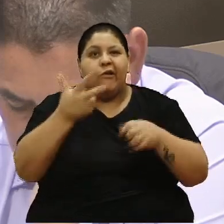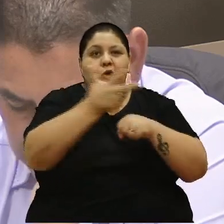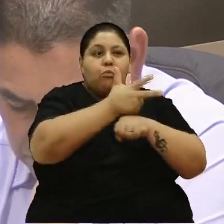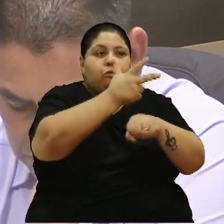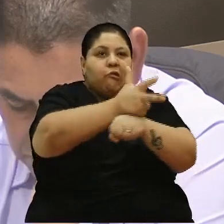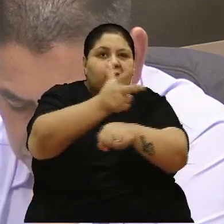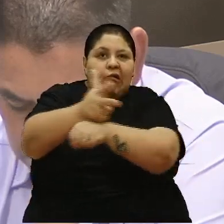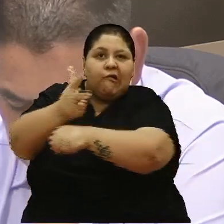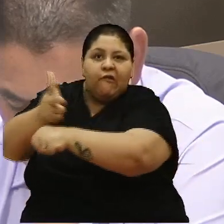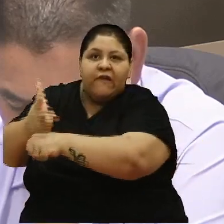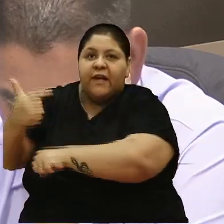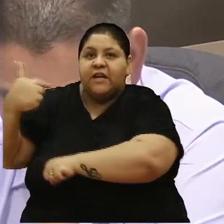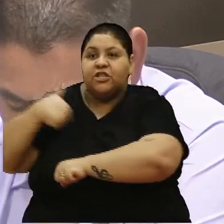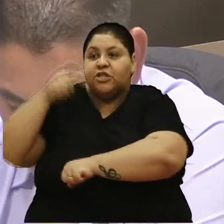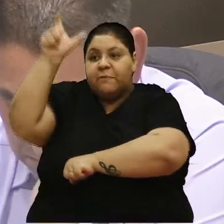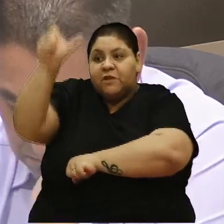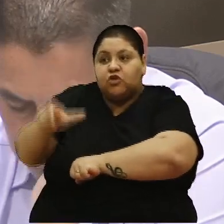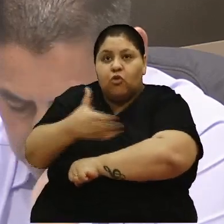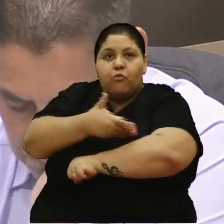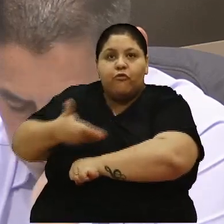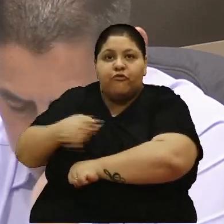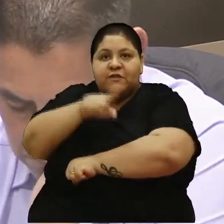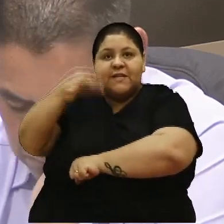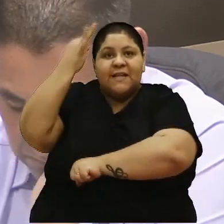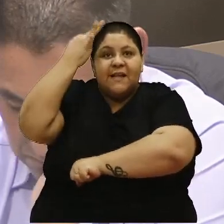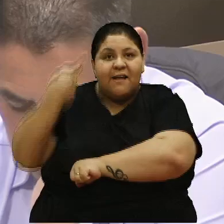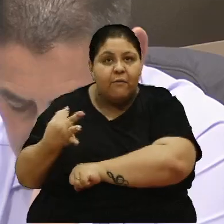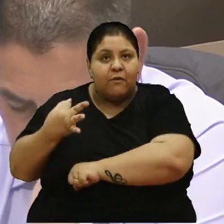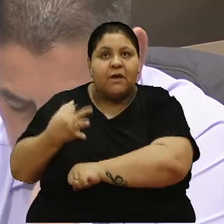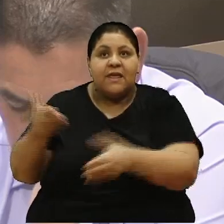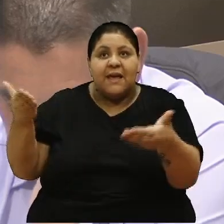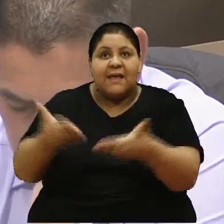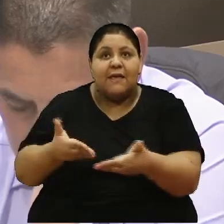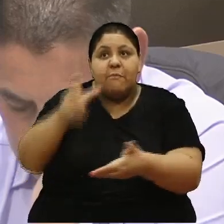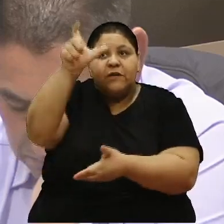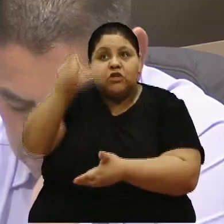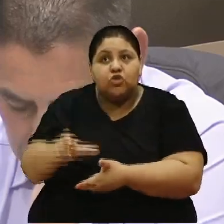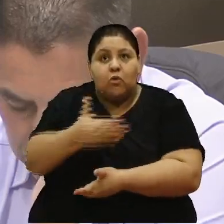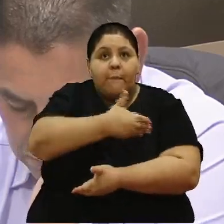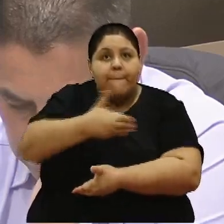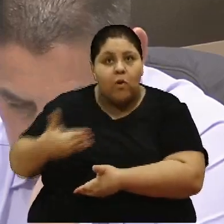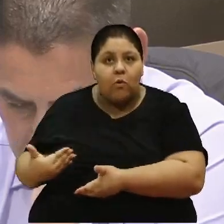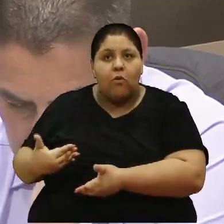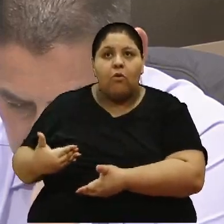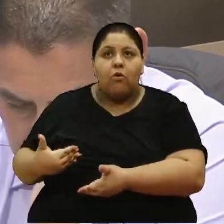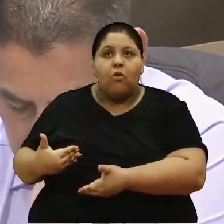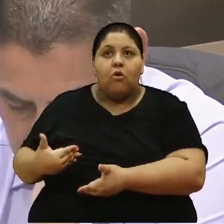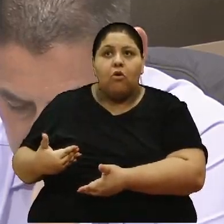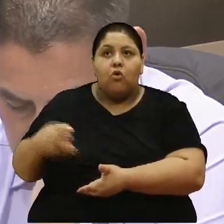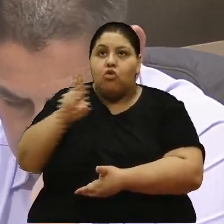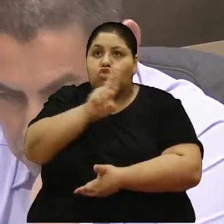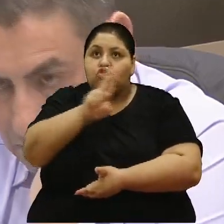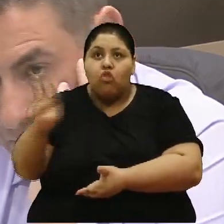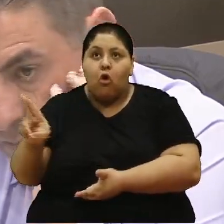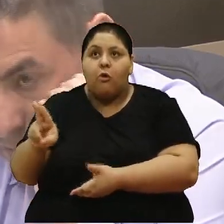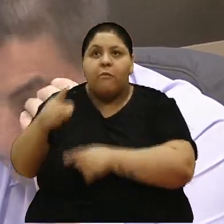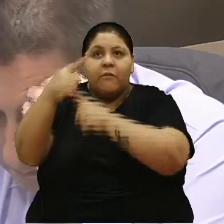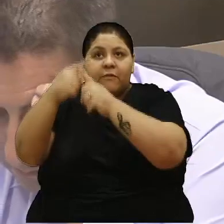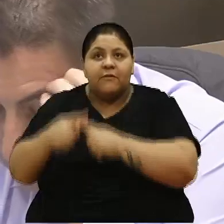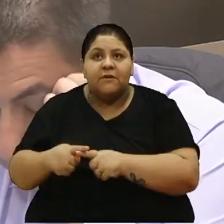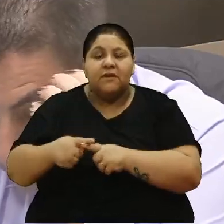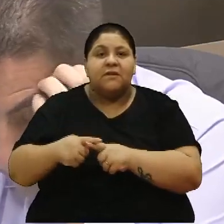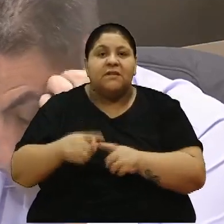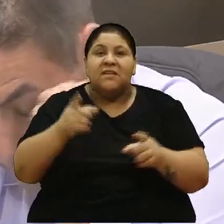câmeras, a gente é figura pública. Vocês têm que entender que vocês se tornam figura pública quando vocês colocam o nome para concorrer. Quem não deve nada não